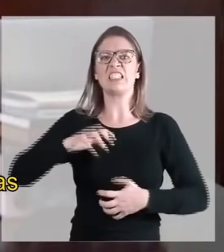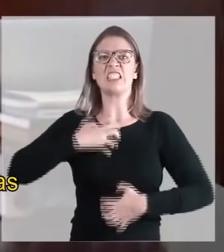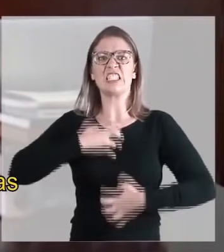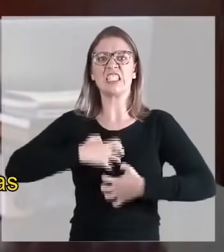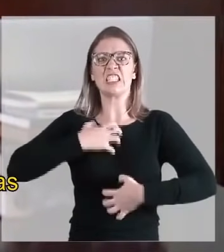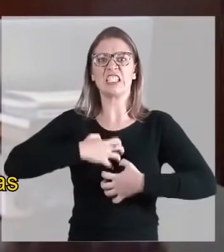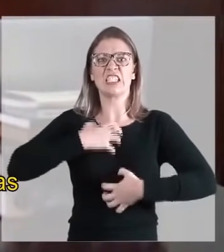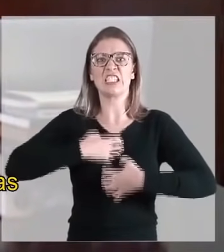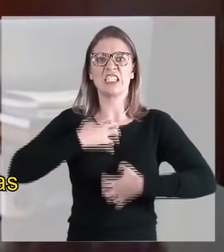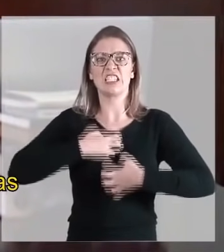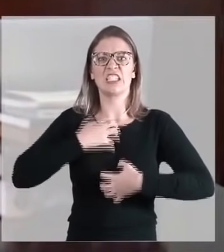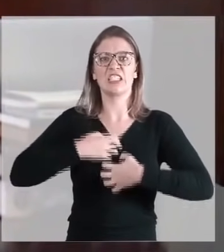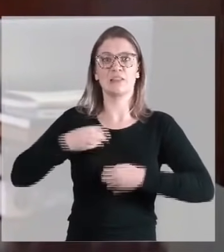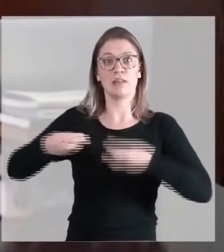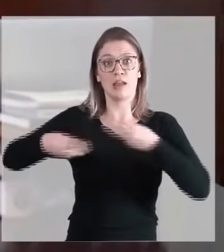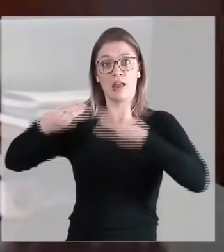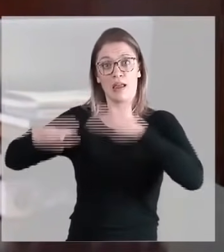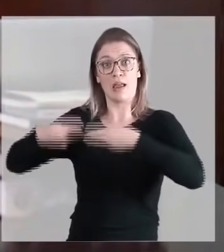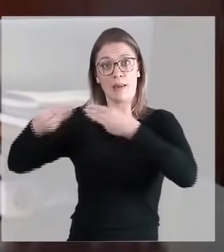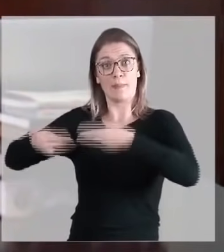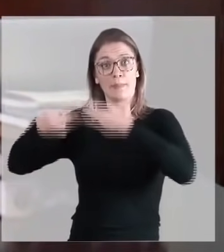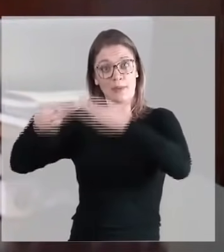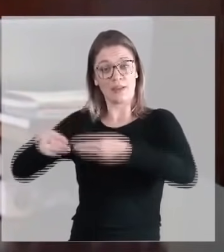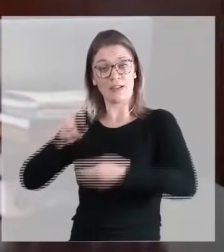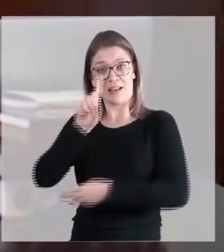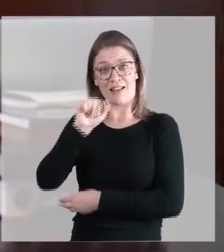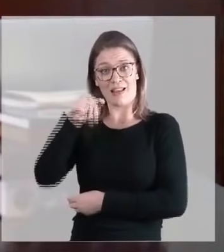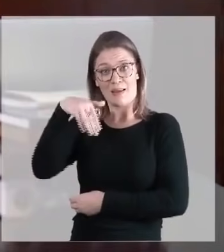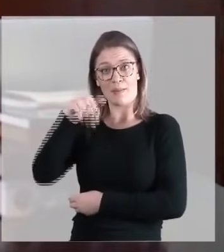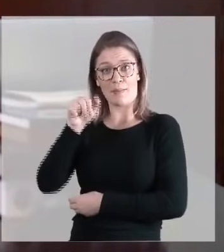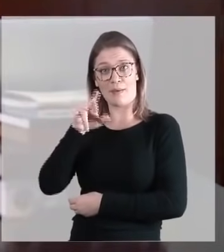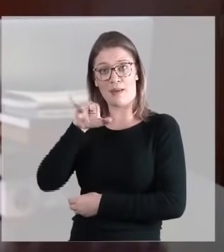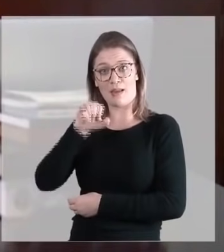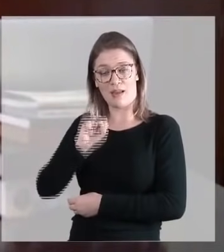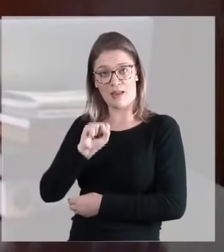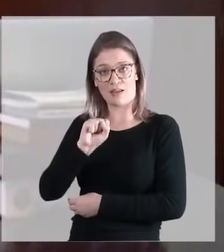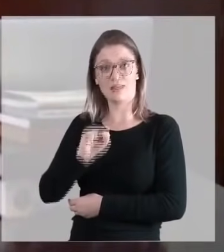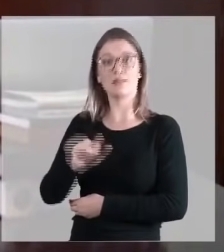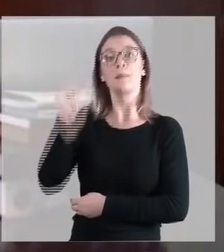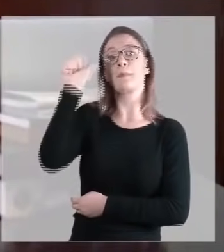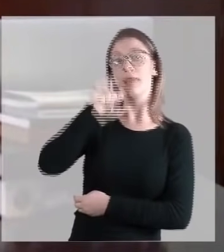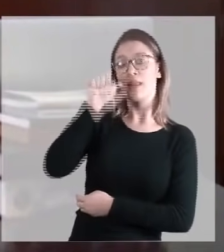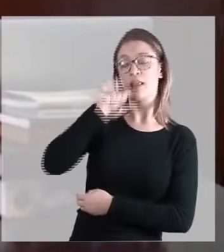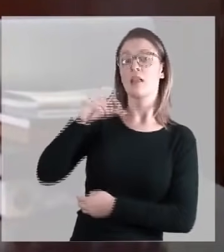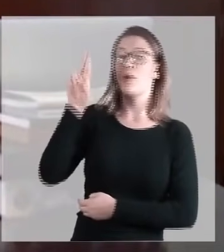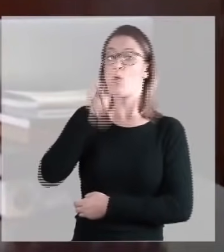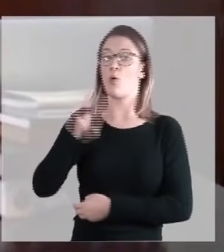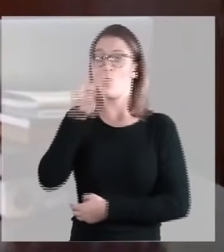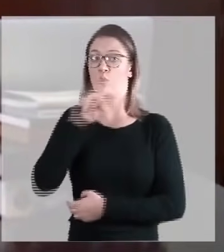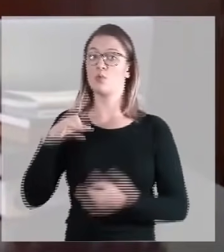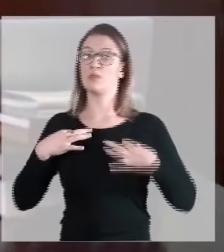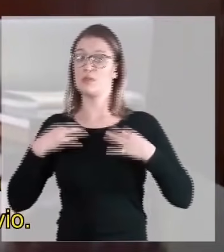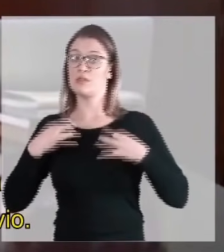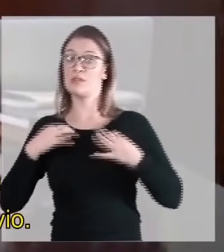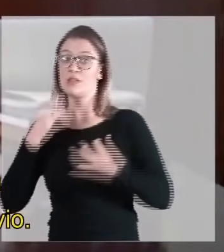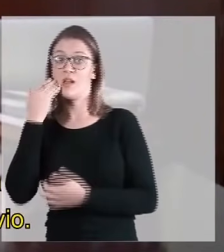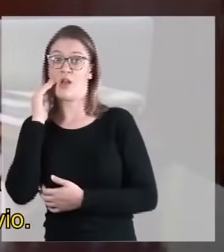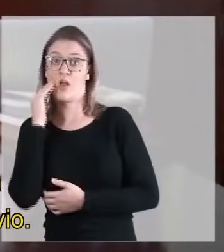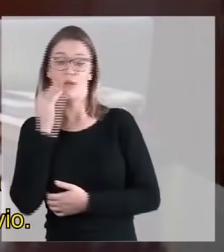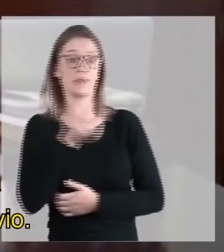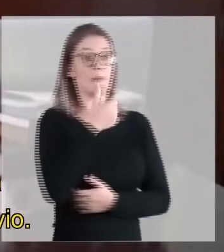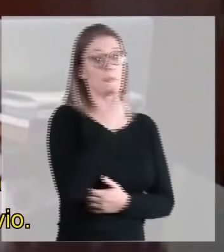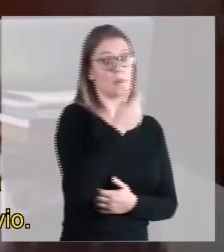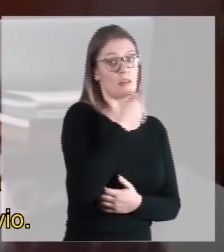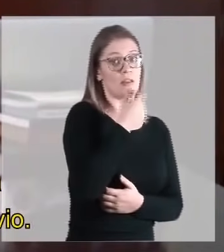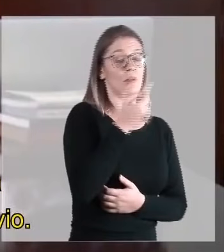revoltadas quando a ministra Damares, senhores lembram, comentou que meninas vestem rosa e meninos vestem azul. É óbvio